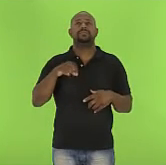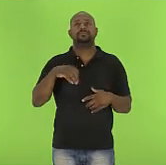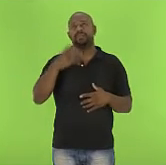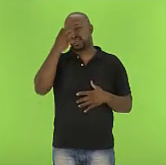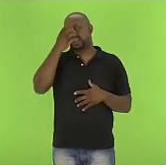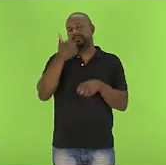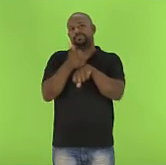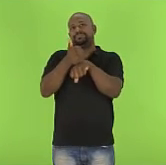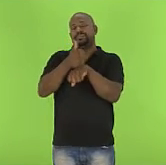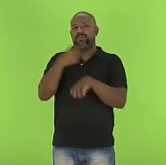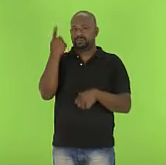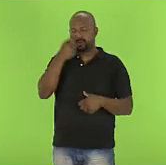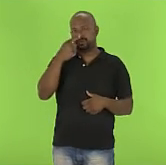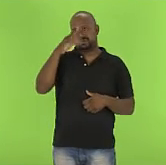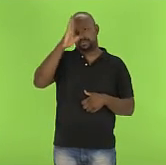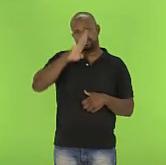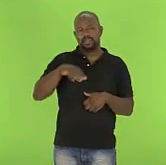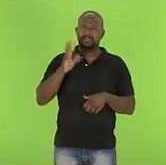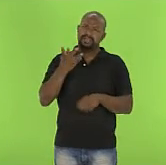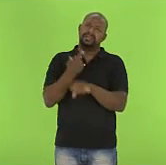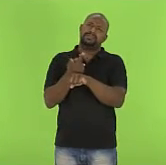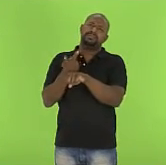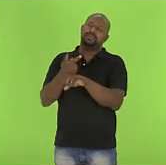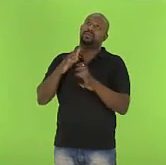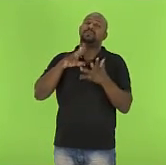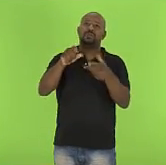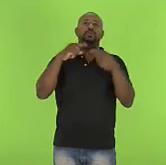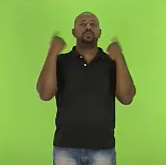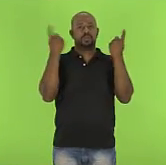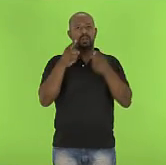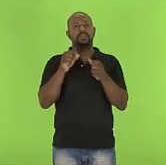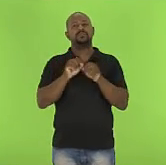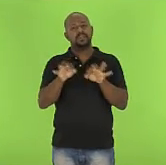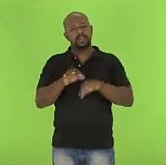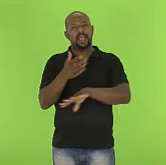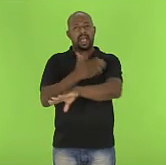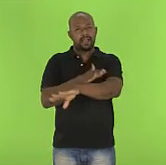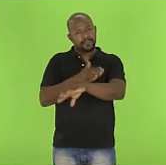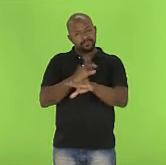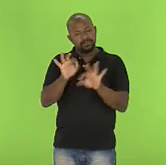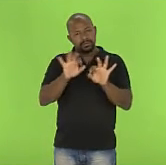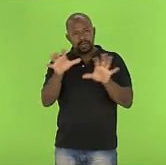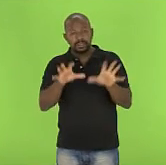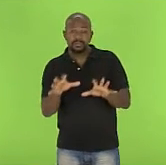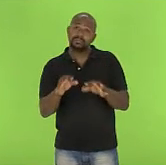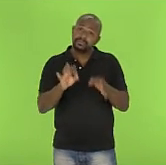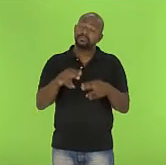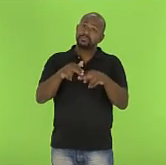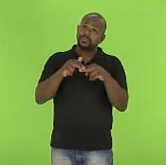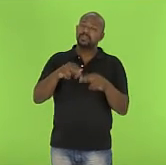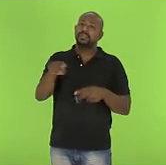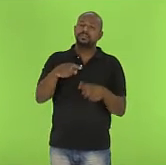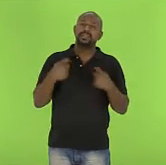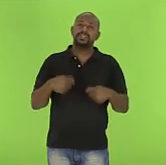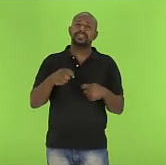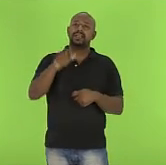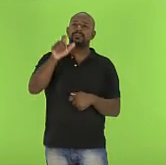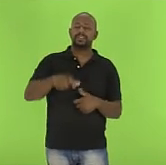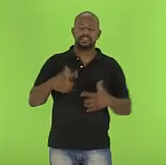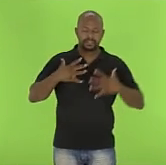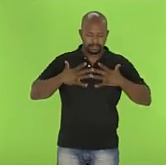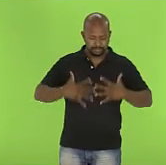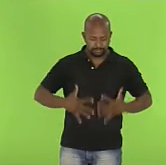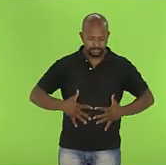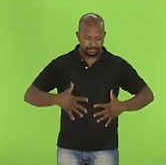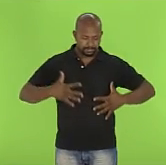dos maiores palhaços do nosso país, já premiado pelo mundo inteiro. Fez a preparação. Ele fez a preparação justamente porque a gente